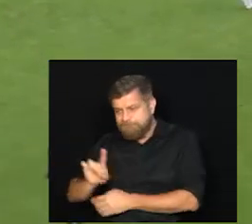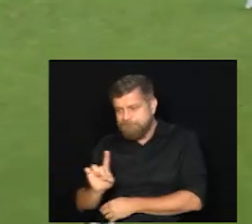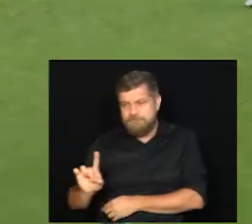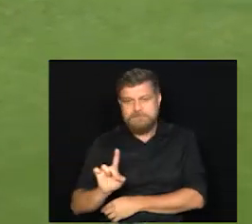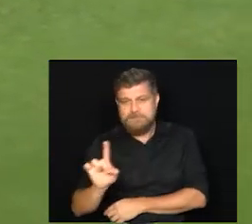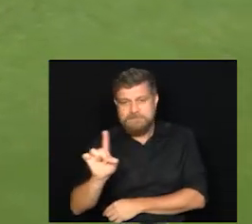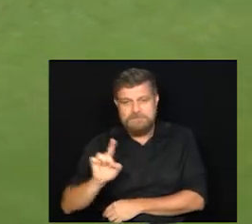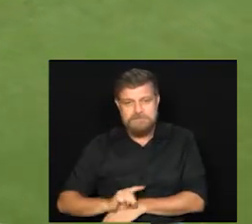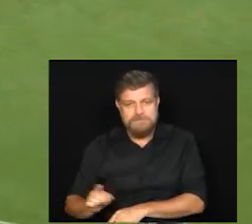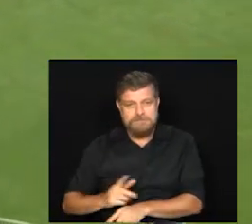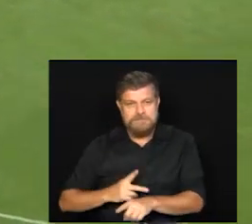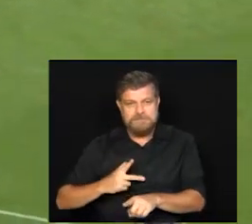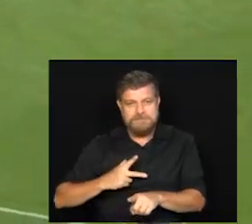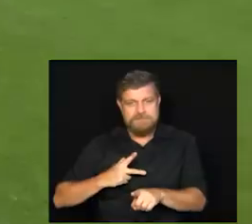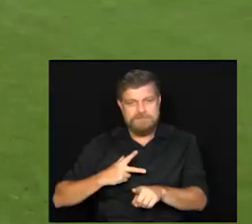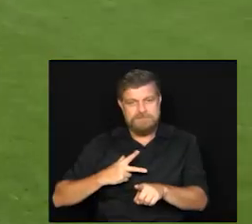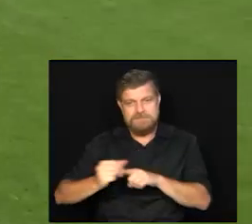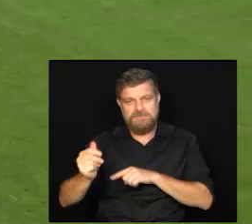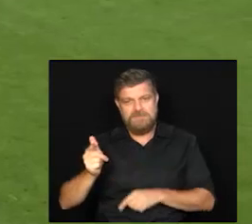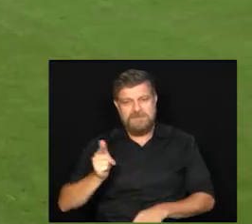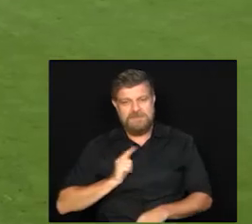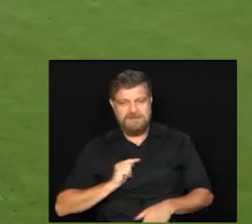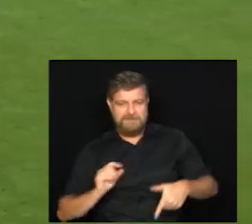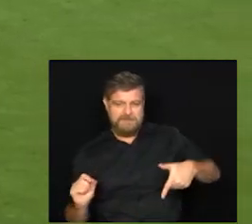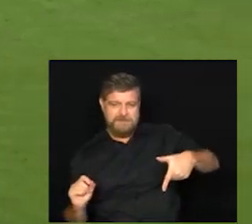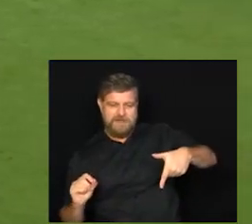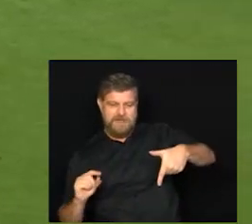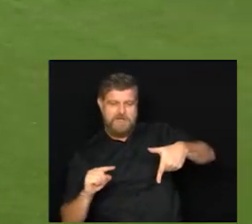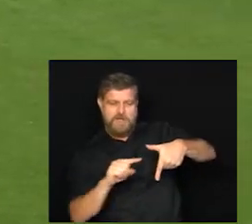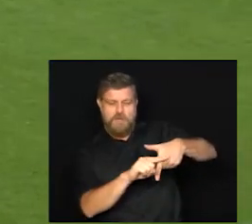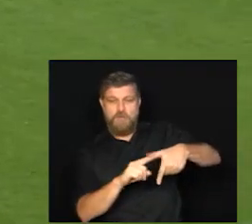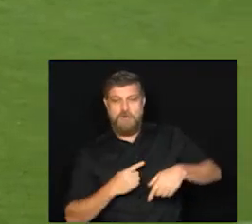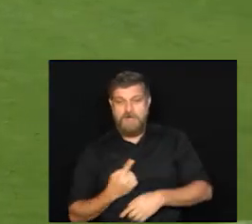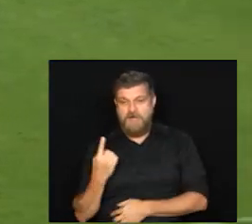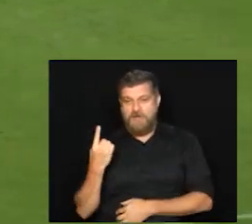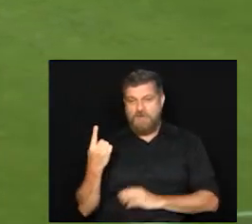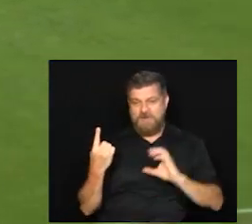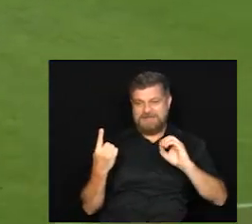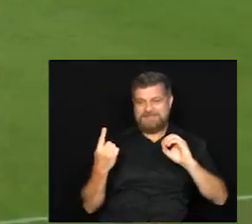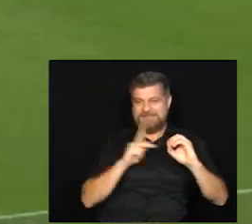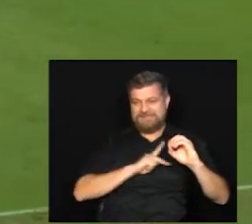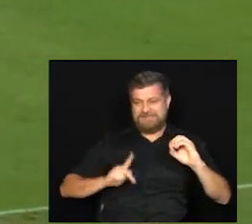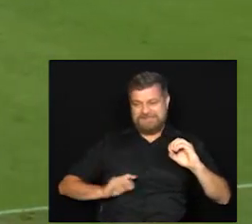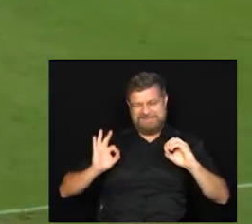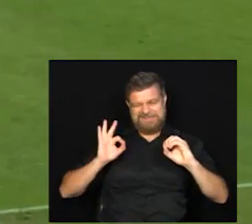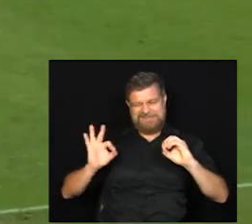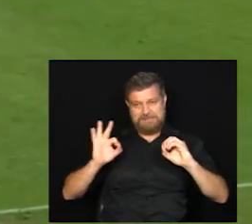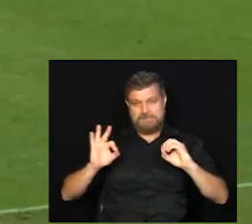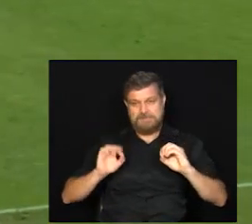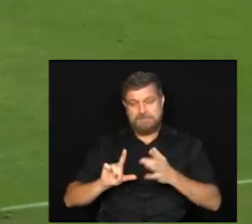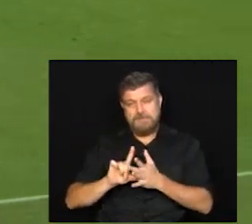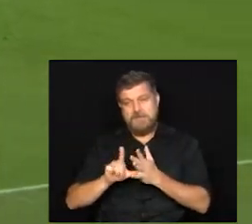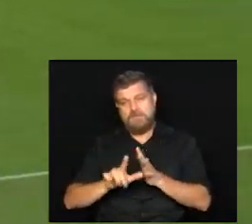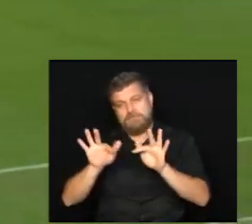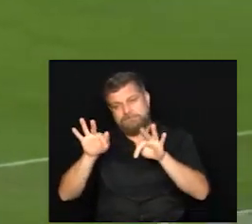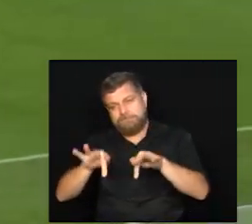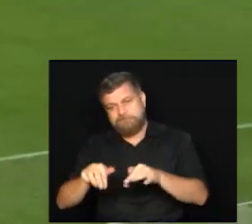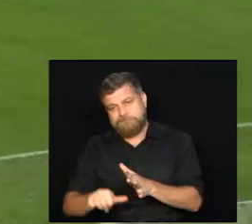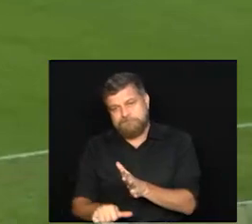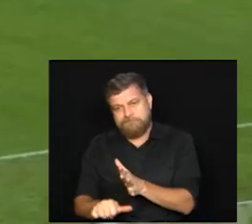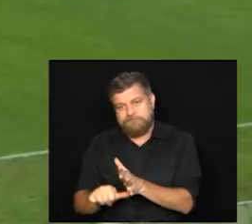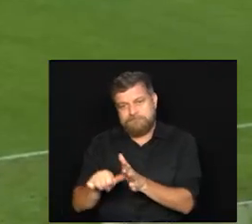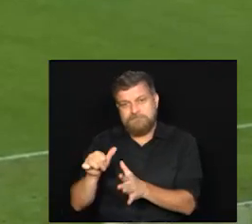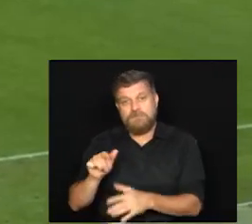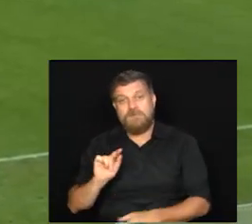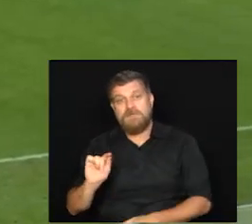ganhou do zagueiro Gemerson e colocou no cantinho do goleirão. 1-0 Ponte. Só que no finalzinho da primeira